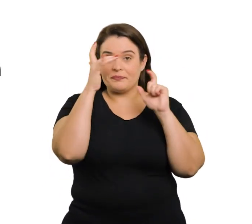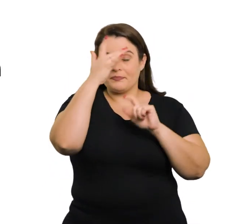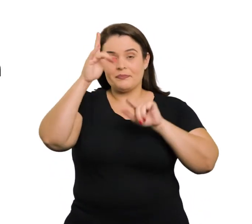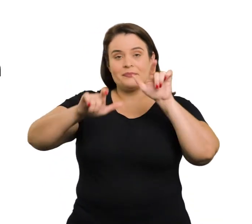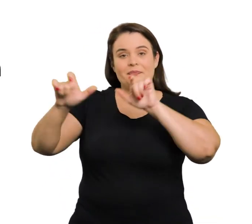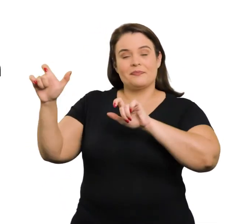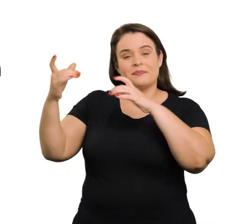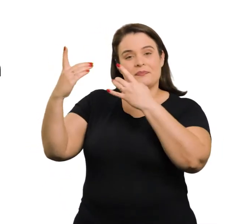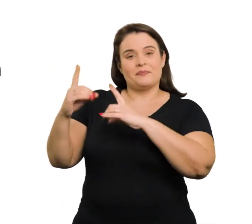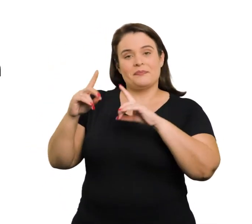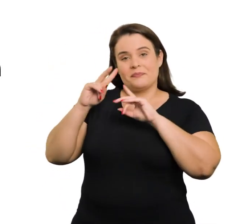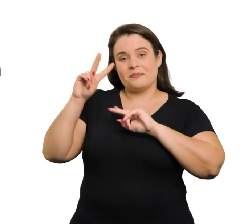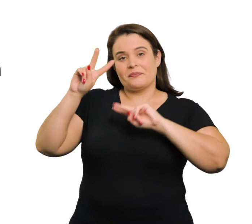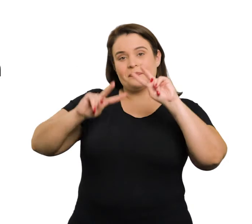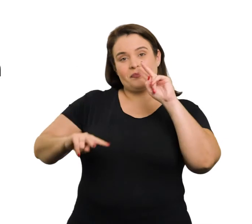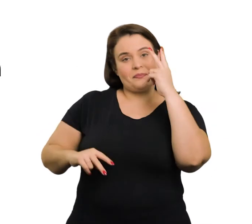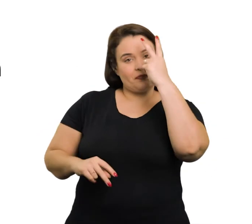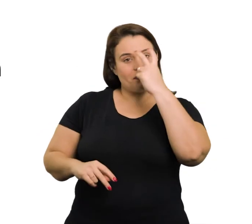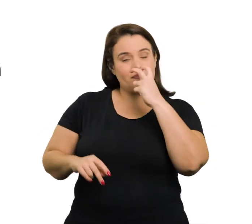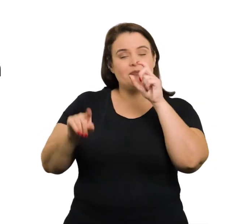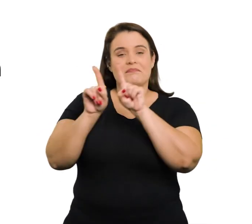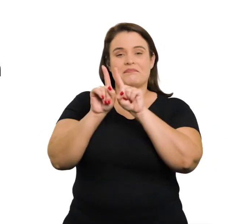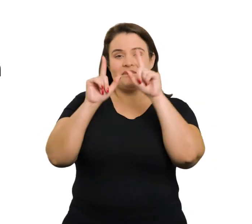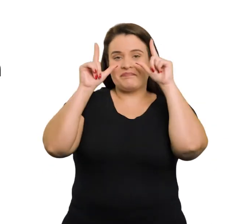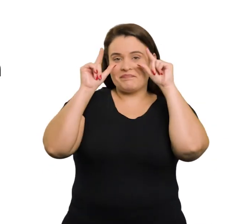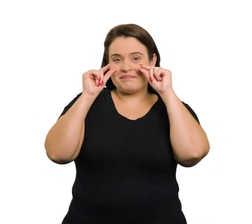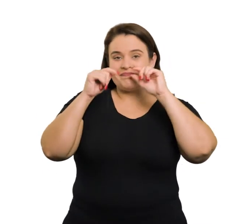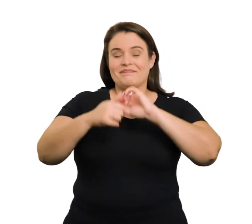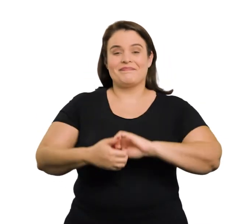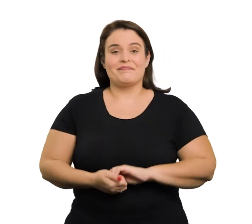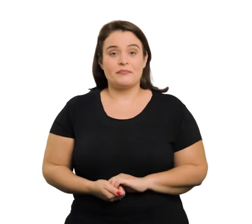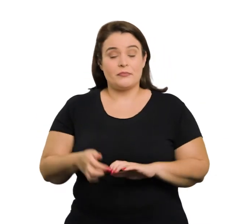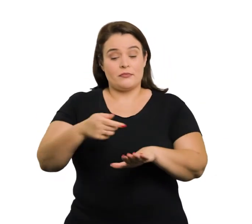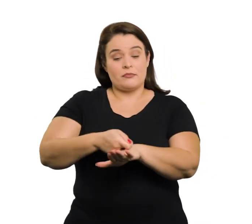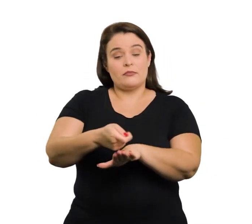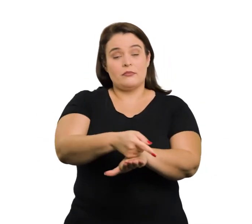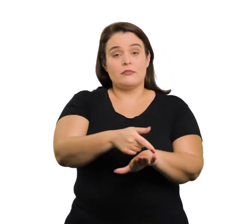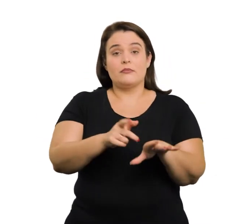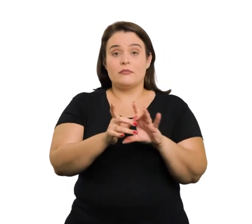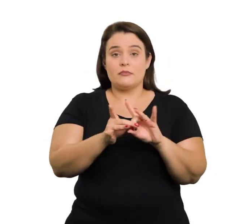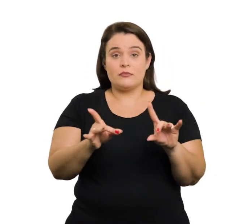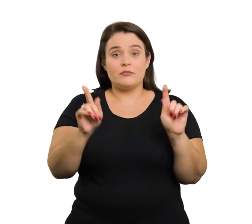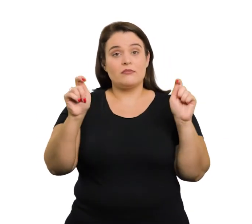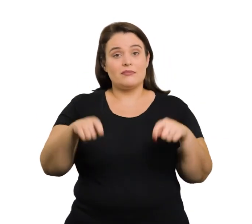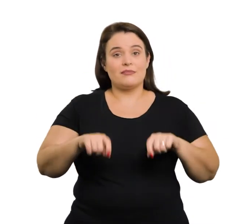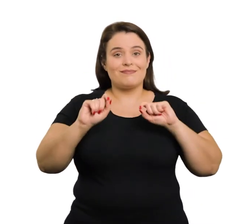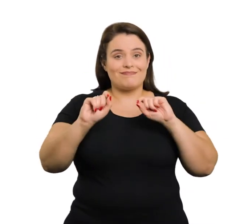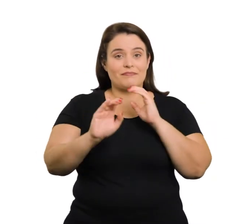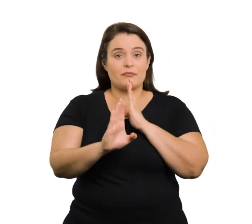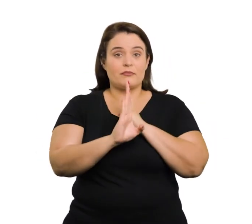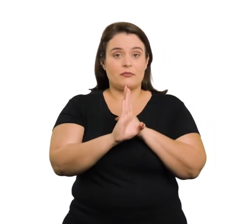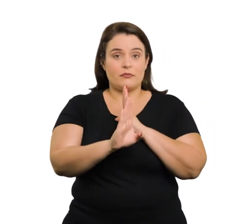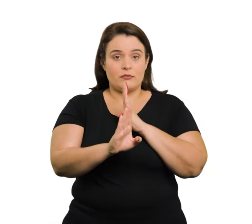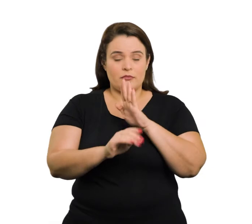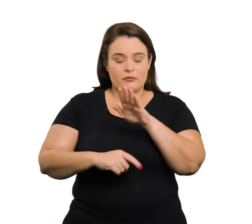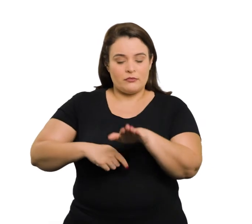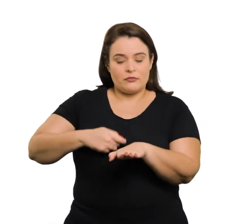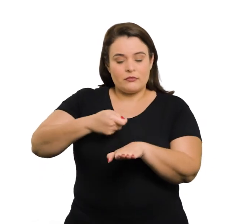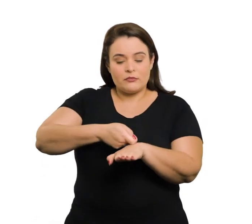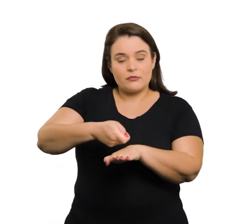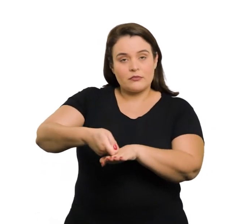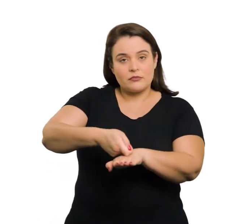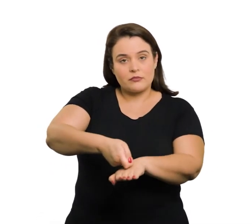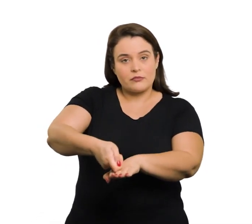pessoas com deficiência visual, cegos e baixa visão. Estes pisos permitem identificar, pelo contato